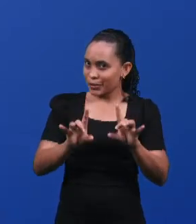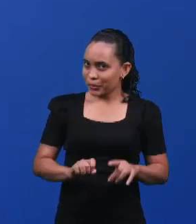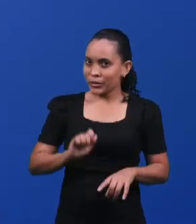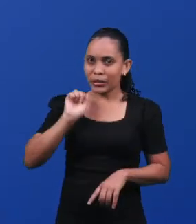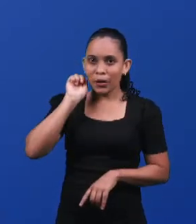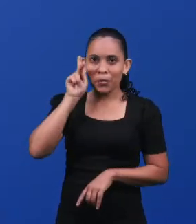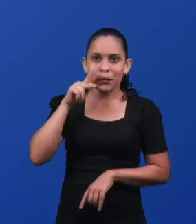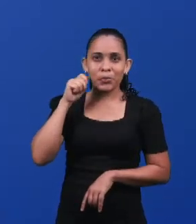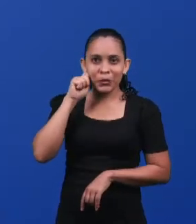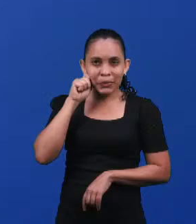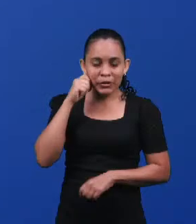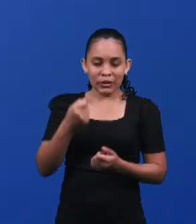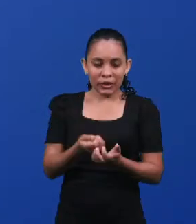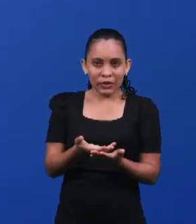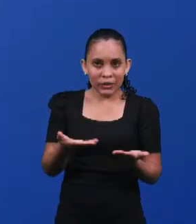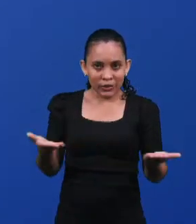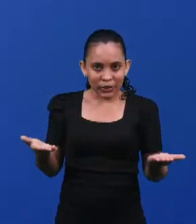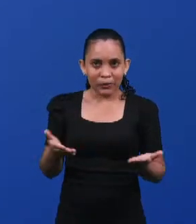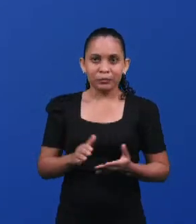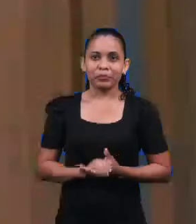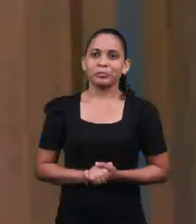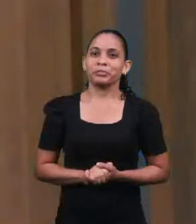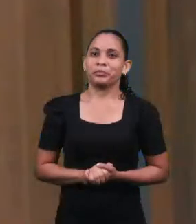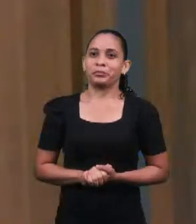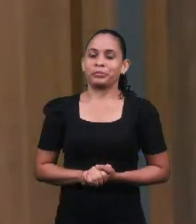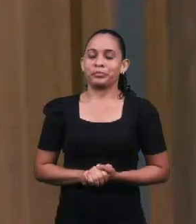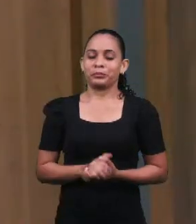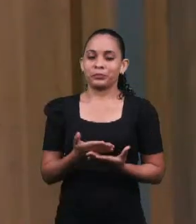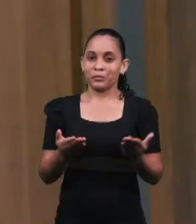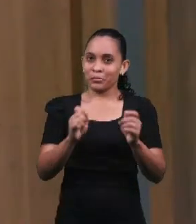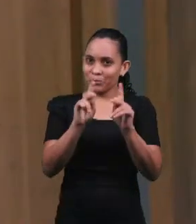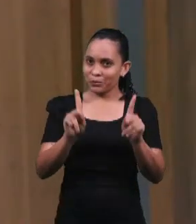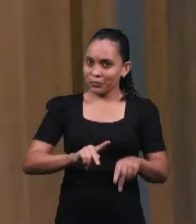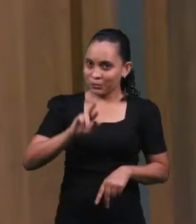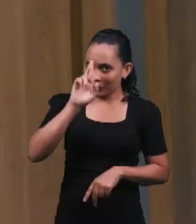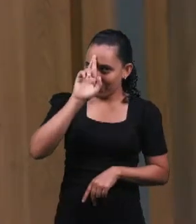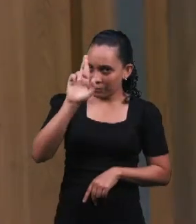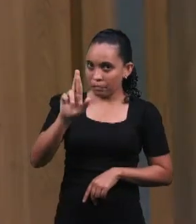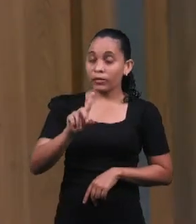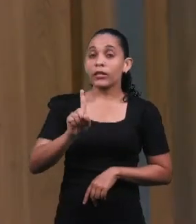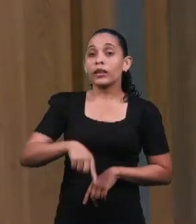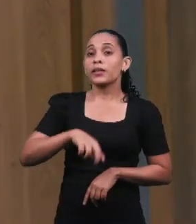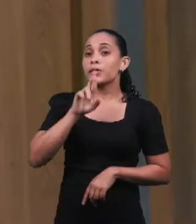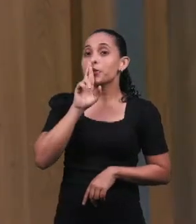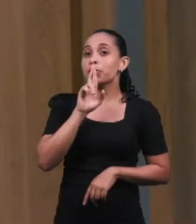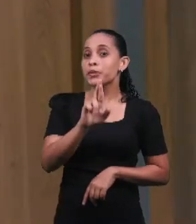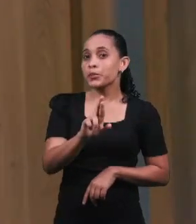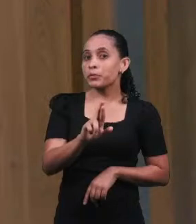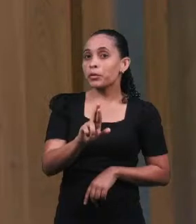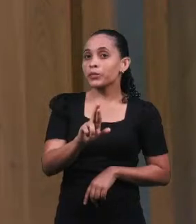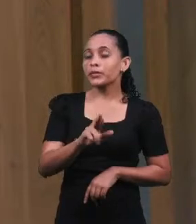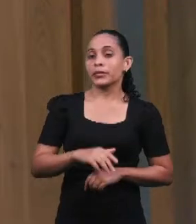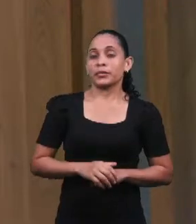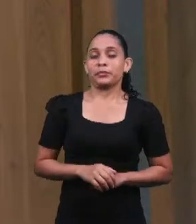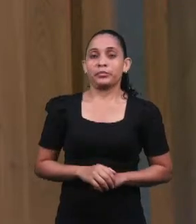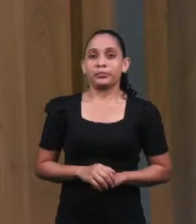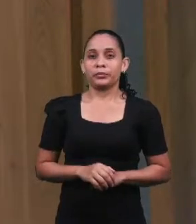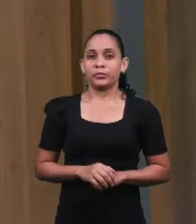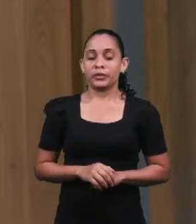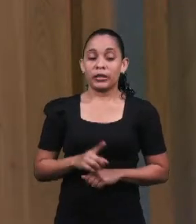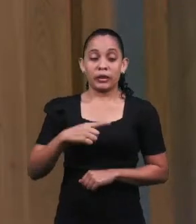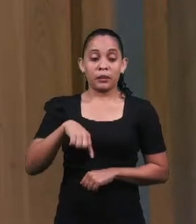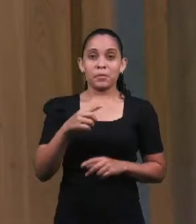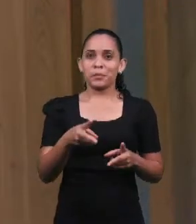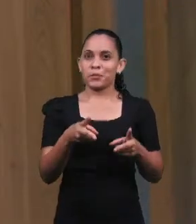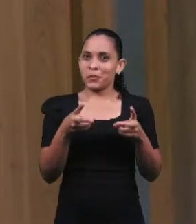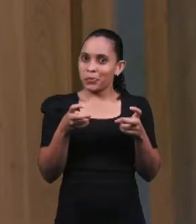este convite. A paz do Senhor Jesus a todos. Amém. Essa resposta do Lucas é interessante porque ele identificou muito bem